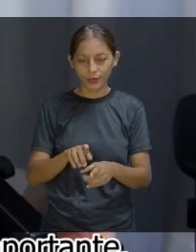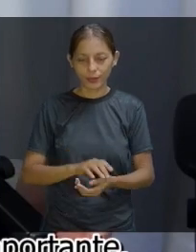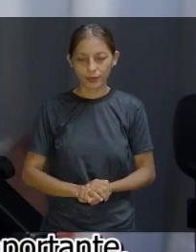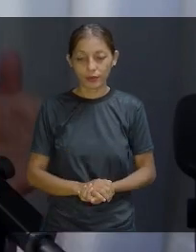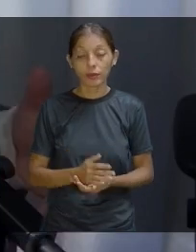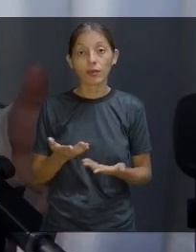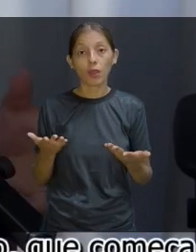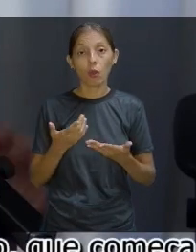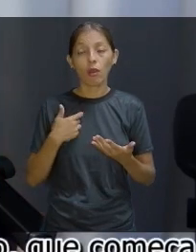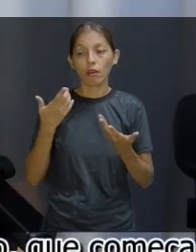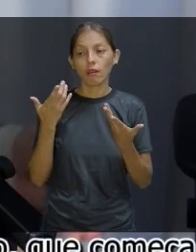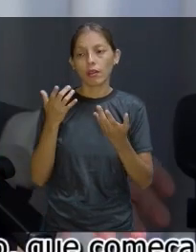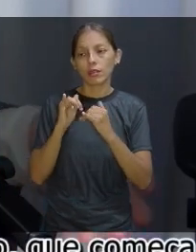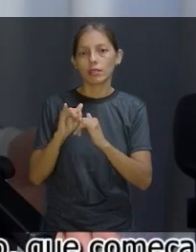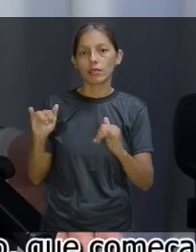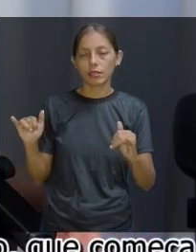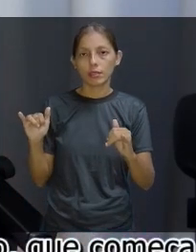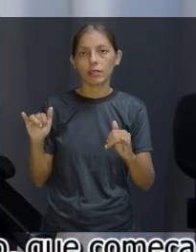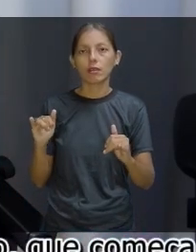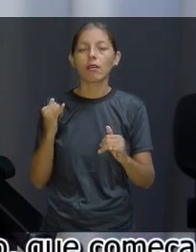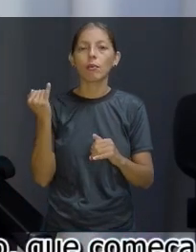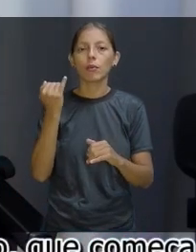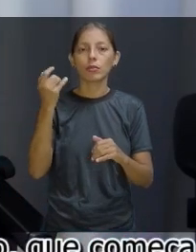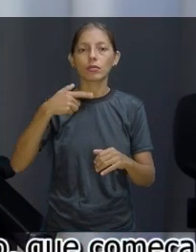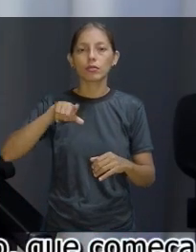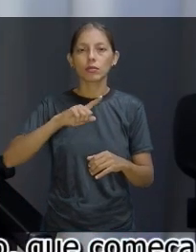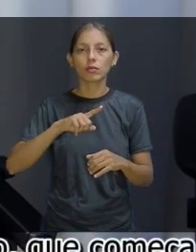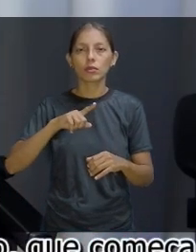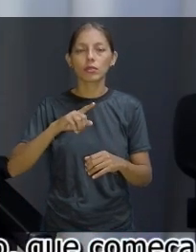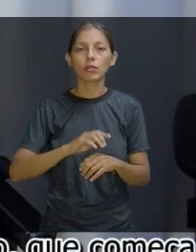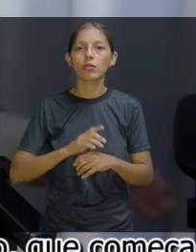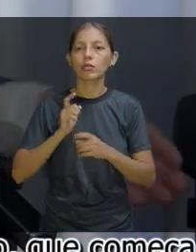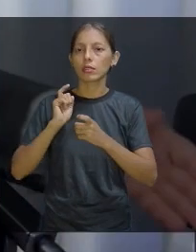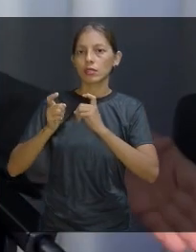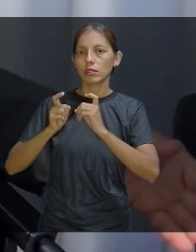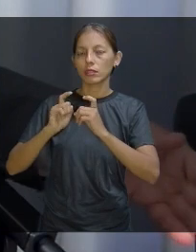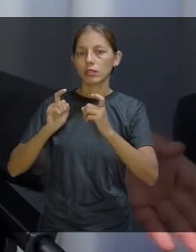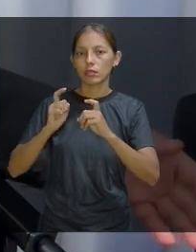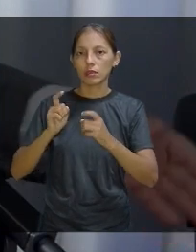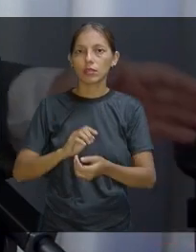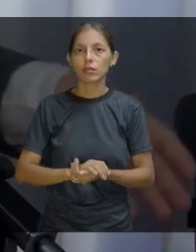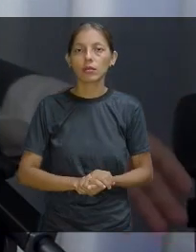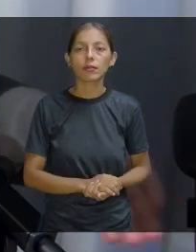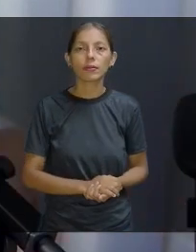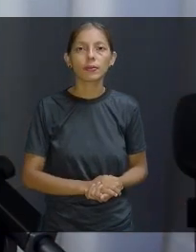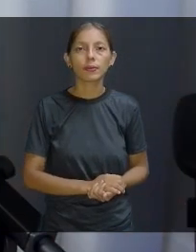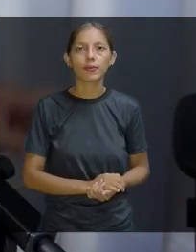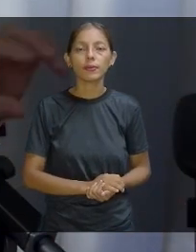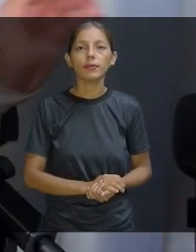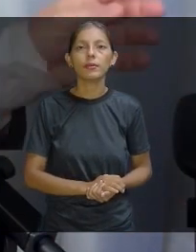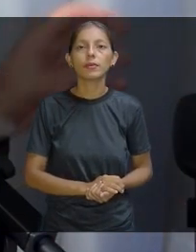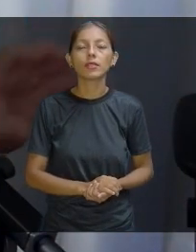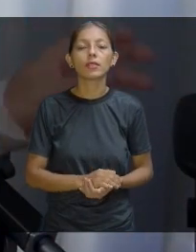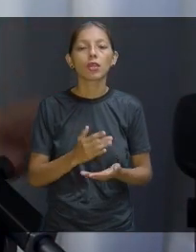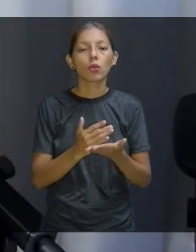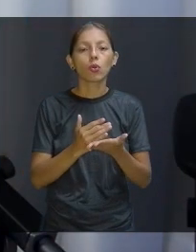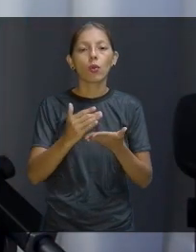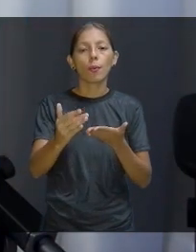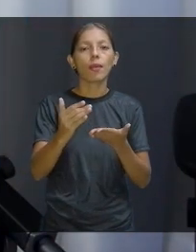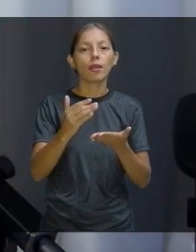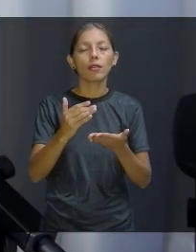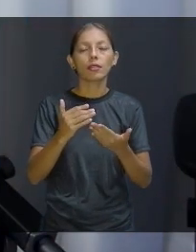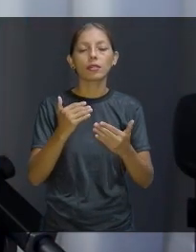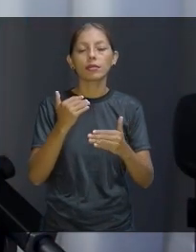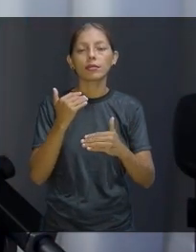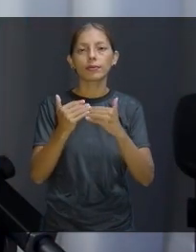muito importante, todos nós presidentes, aqui à véspera já do início do processo, que começa a partir de amanhã, quando fechar realmente essa janela de transferência